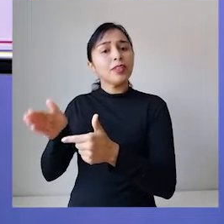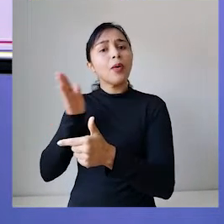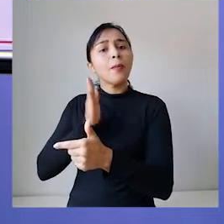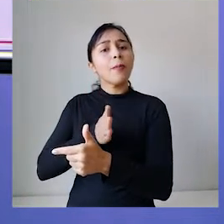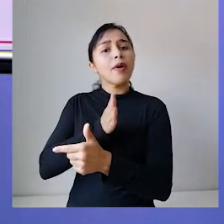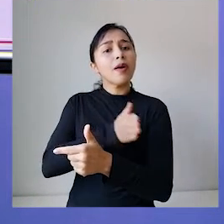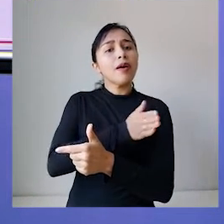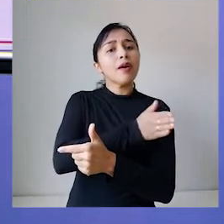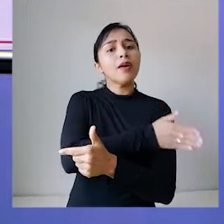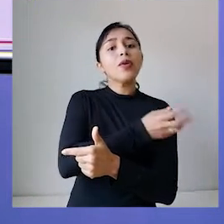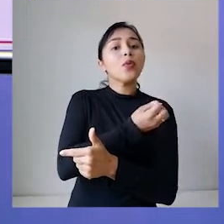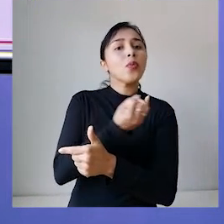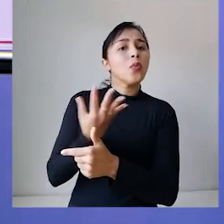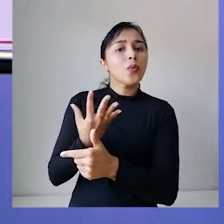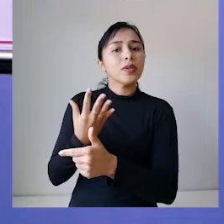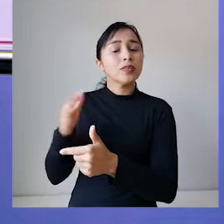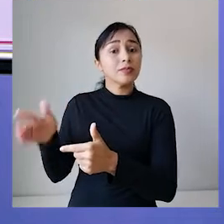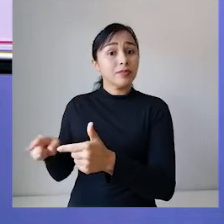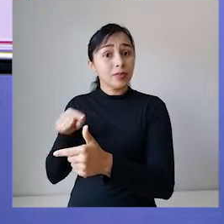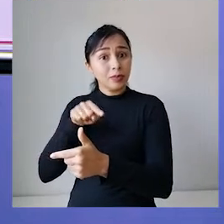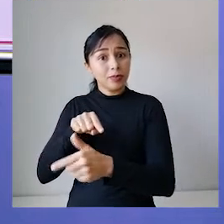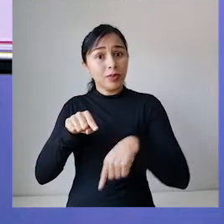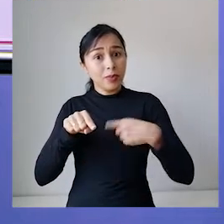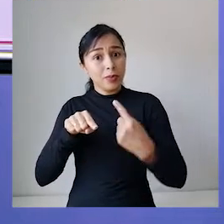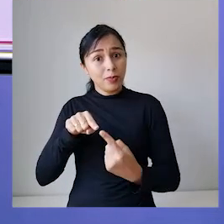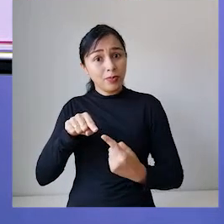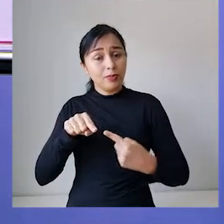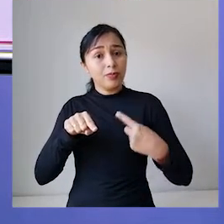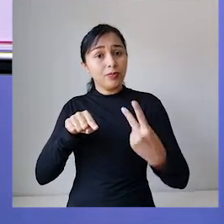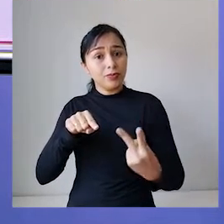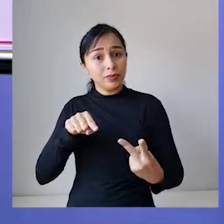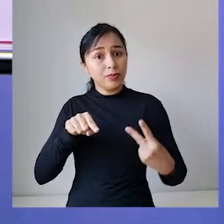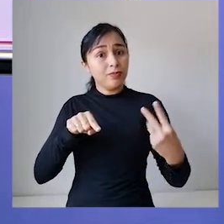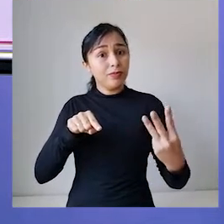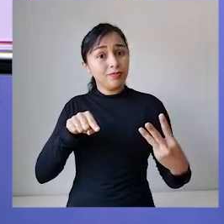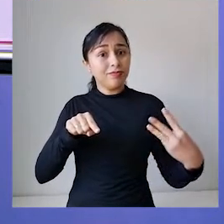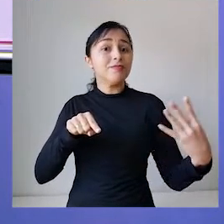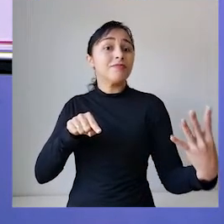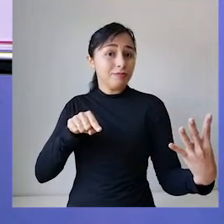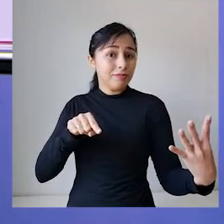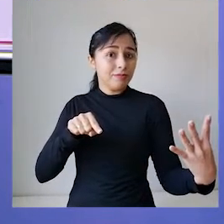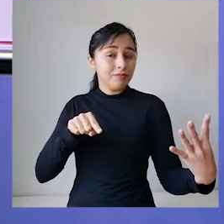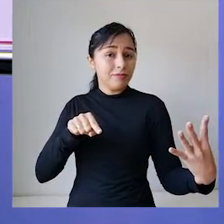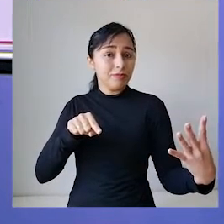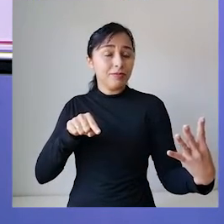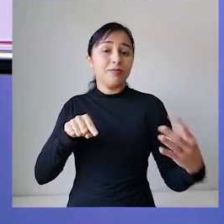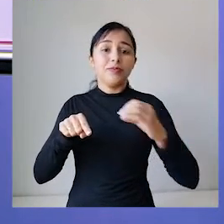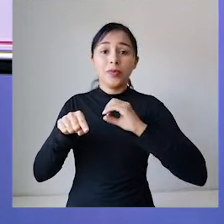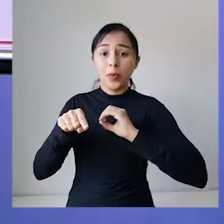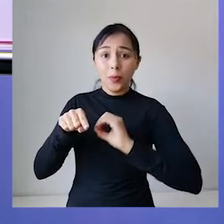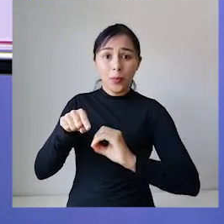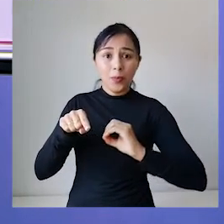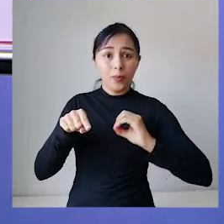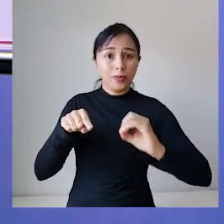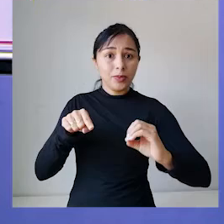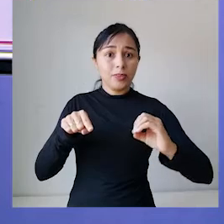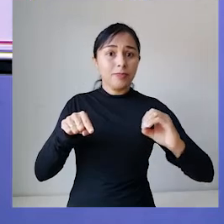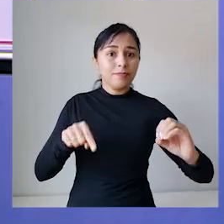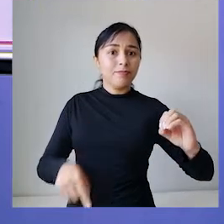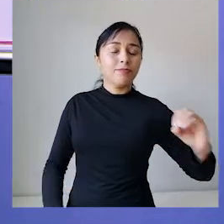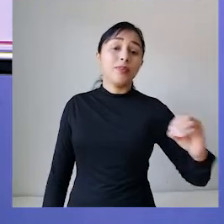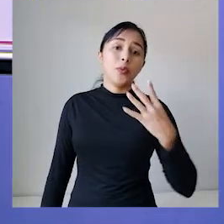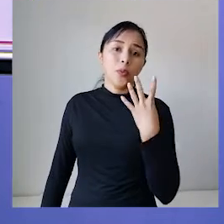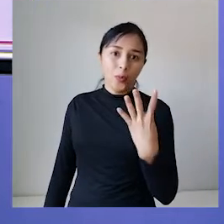e eu vou contar quantos números eu tenho antes. Então, eu tenho 1, 2, 3, 4. Então, ele vai ter